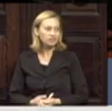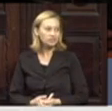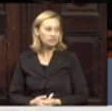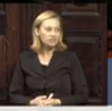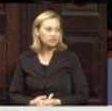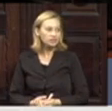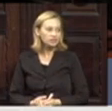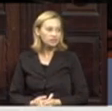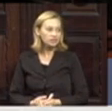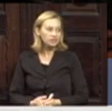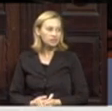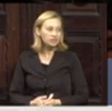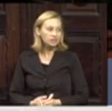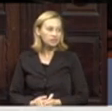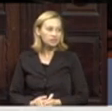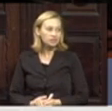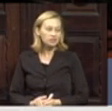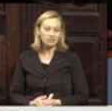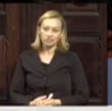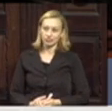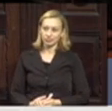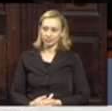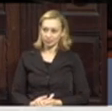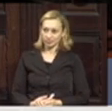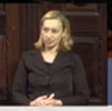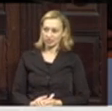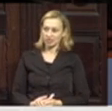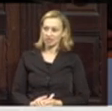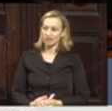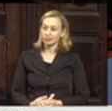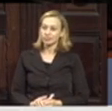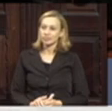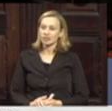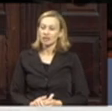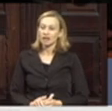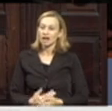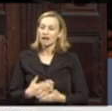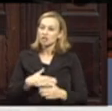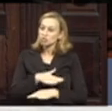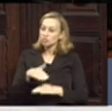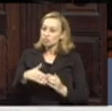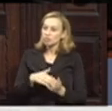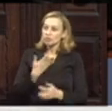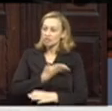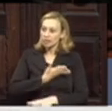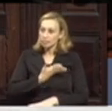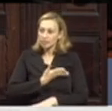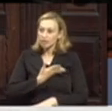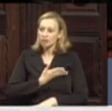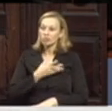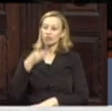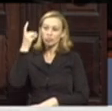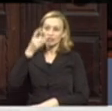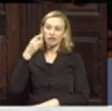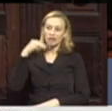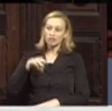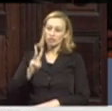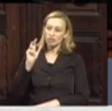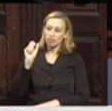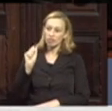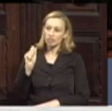Próxima oradora inscrita, deputada Marta Rocha. Vossa Excelência dispõe de 10 minutos pelo tempo